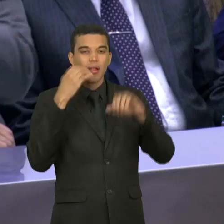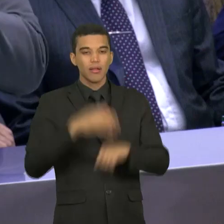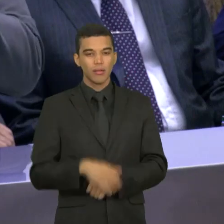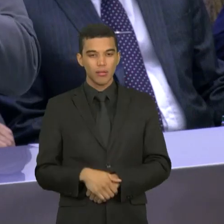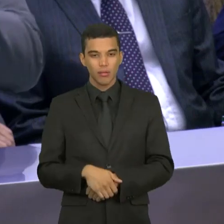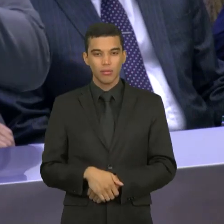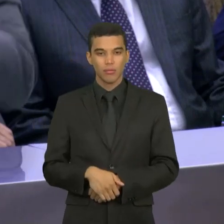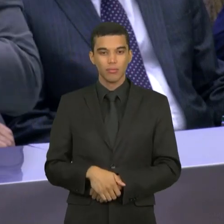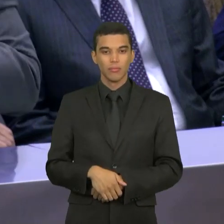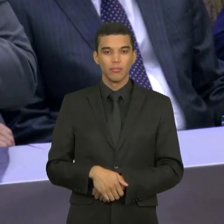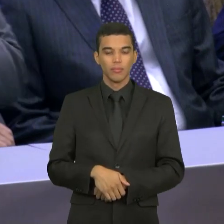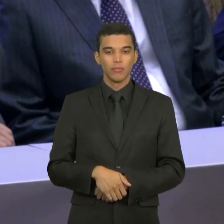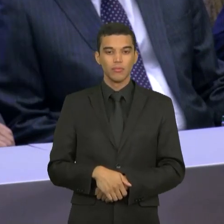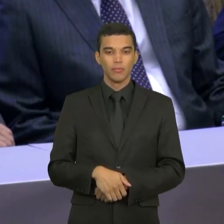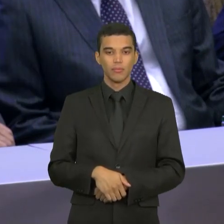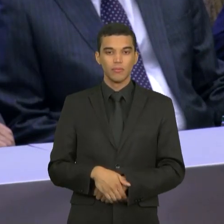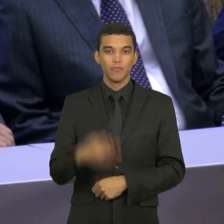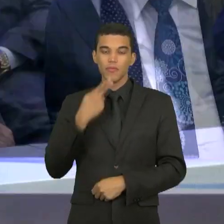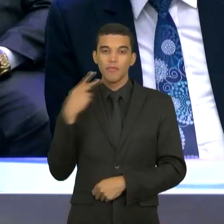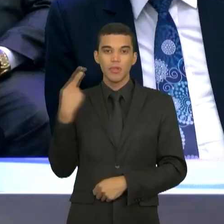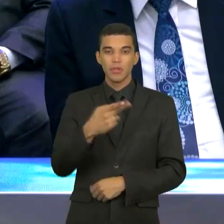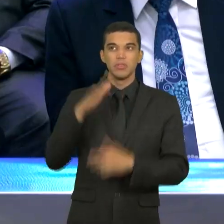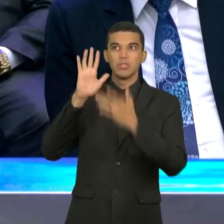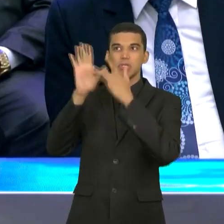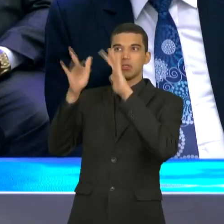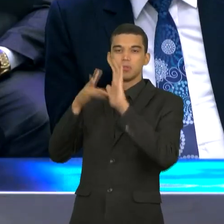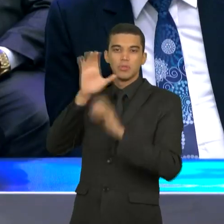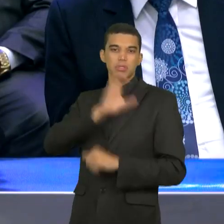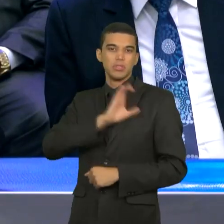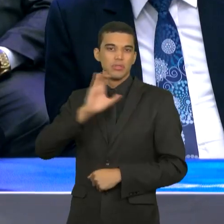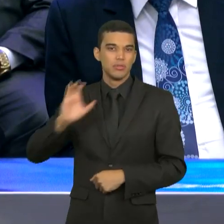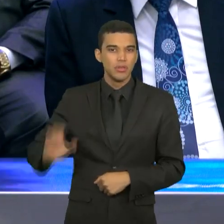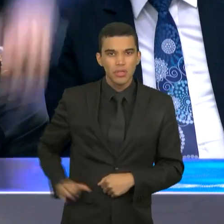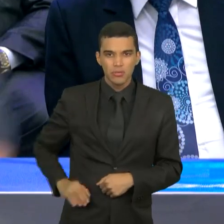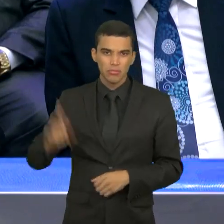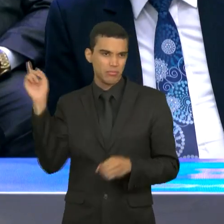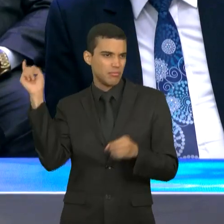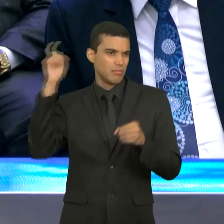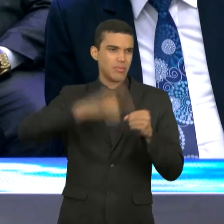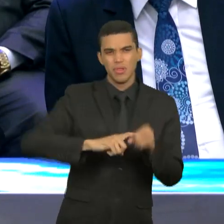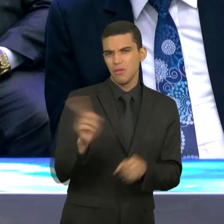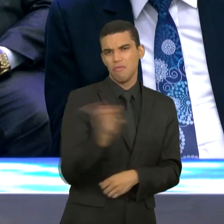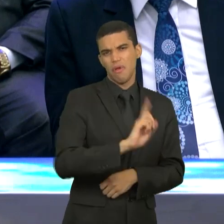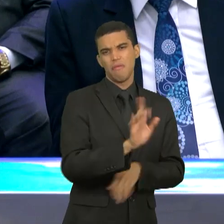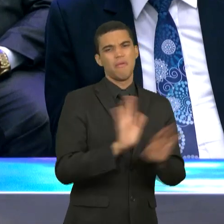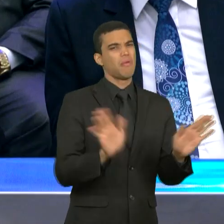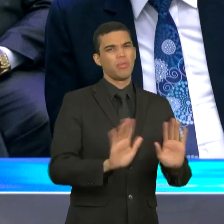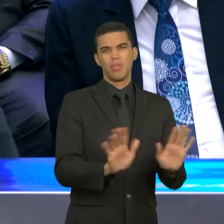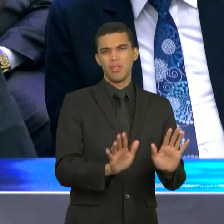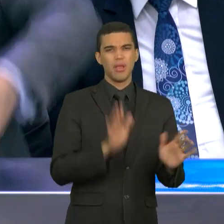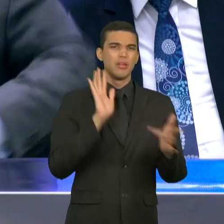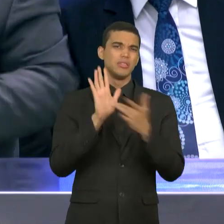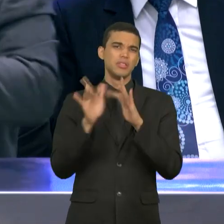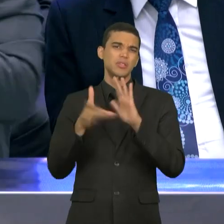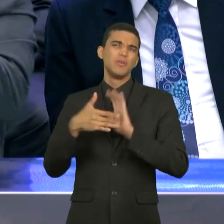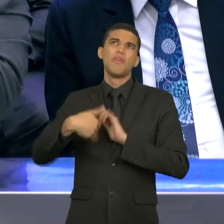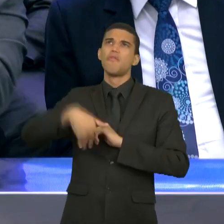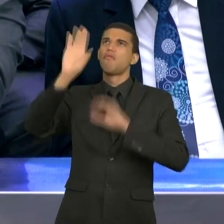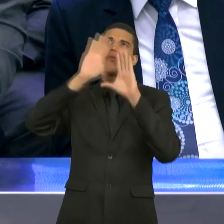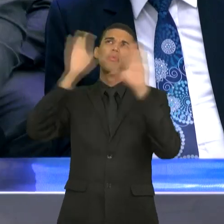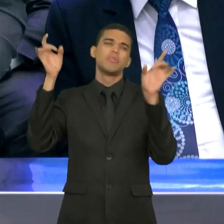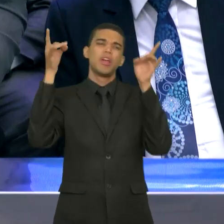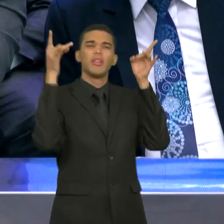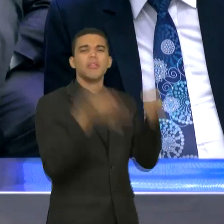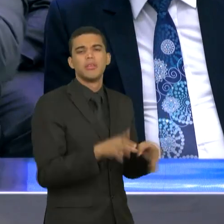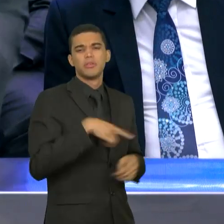and Beck Nobody Jesus Cristo cara não vai voltar mais ele foi para o céu e deixou a gente aqui